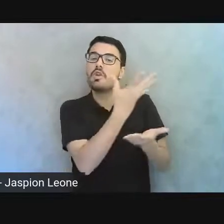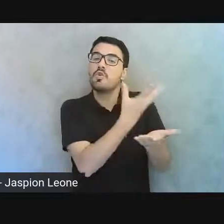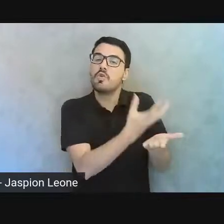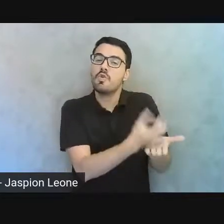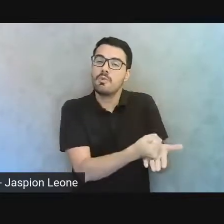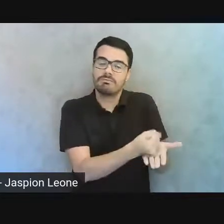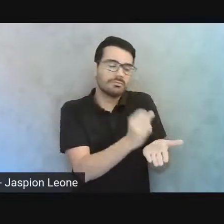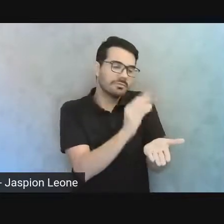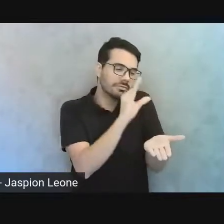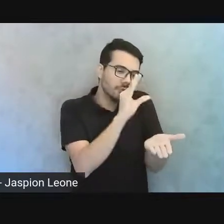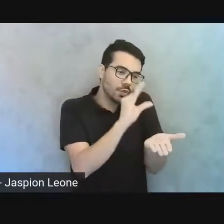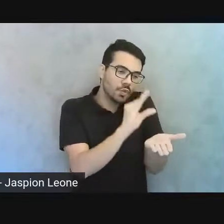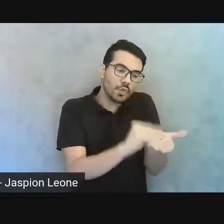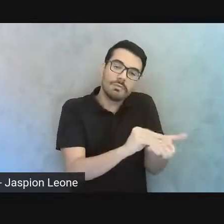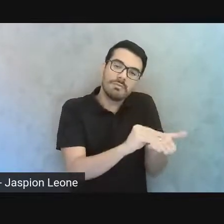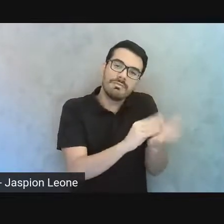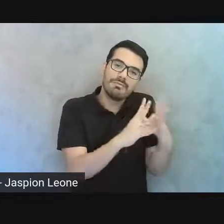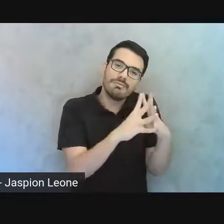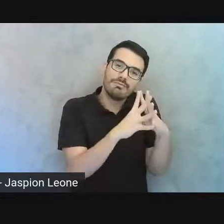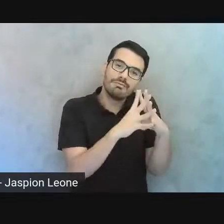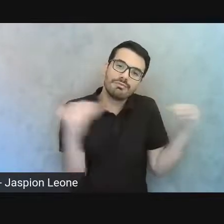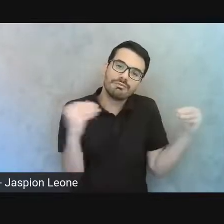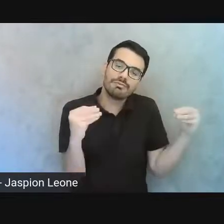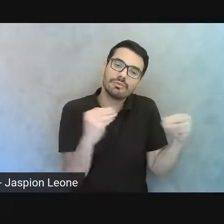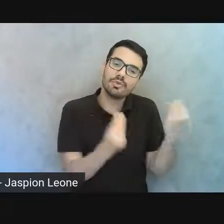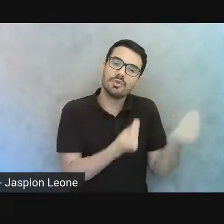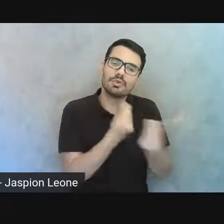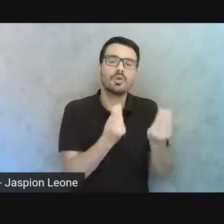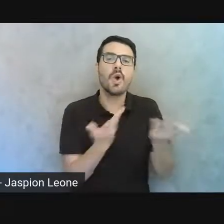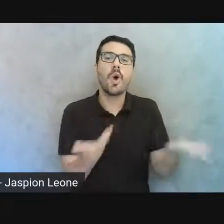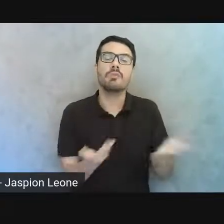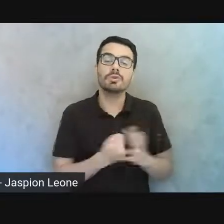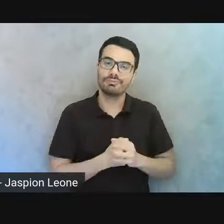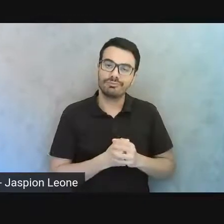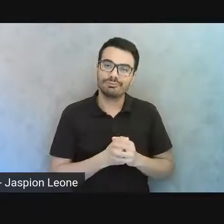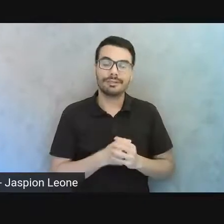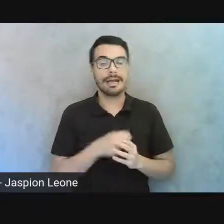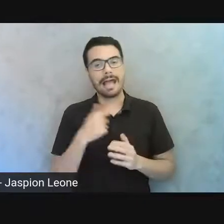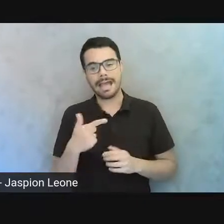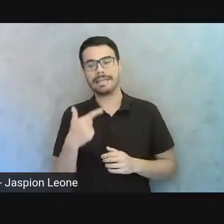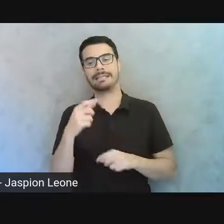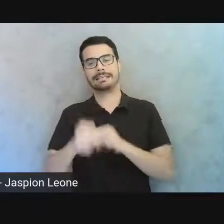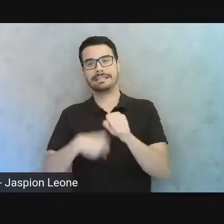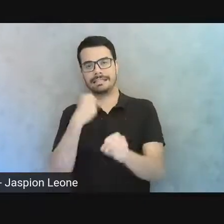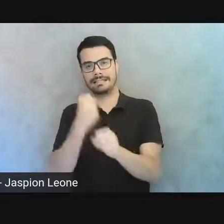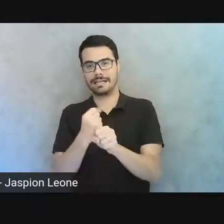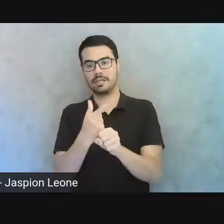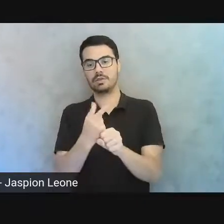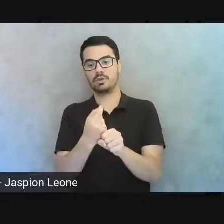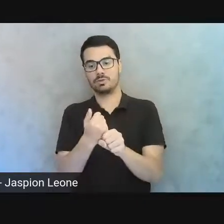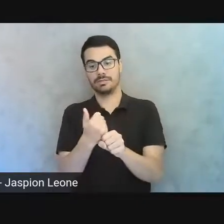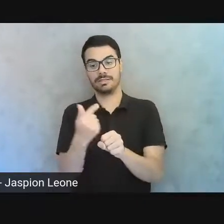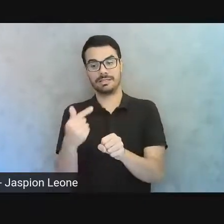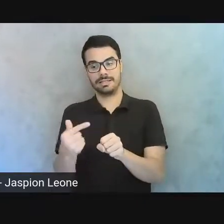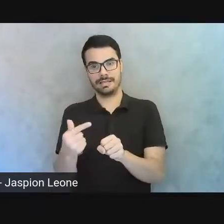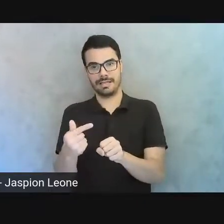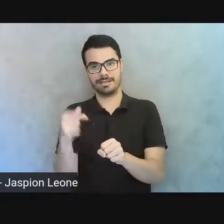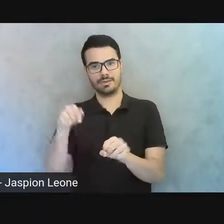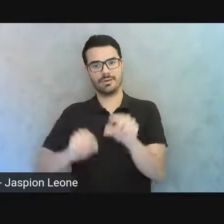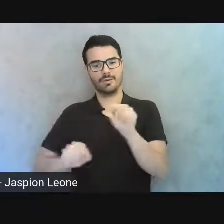grandes empresas, de alguma outra forma. Então, a partir de 2017, né, valendo nas